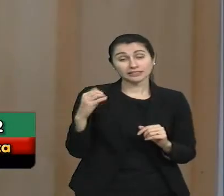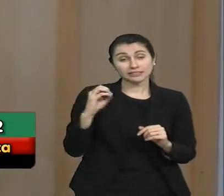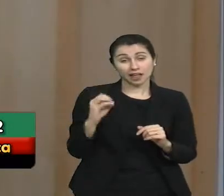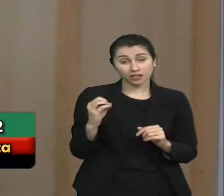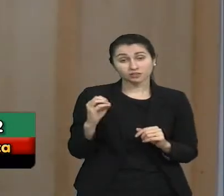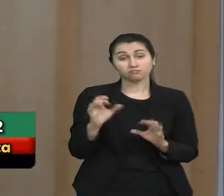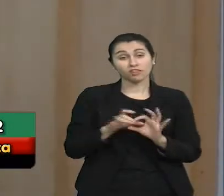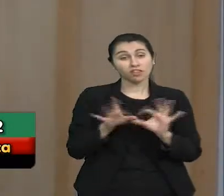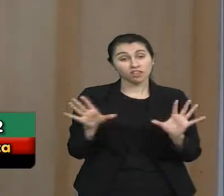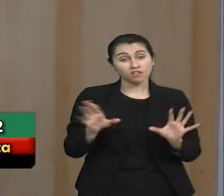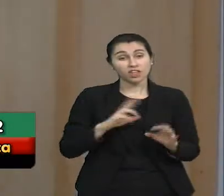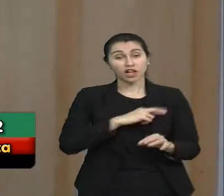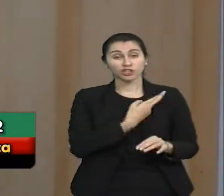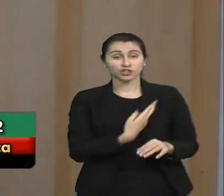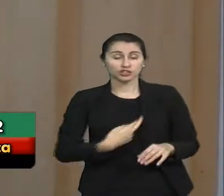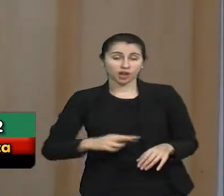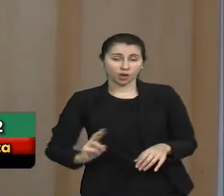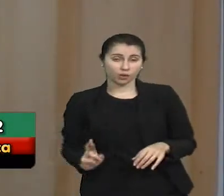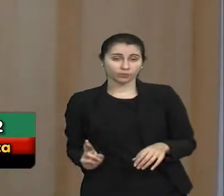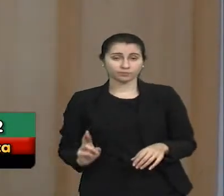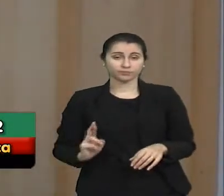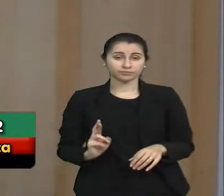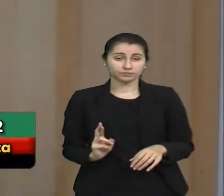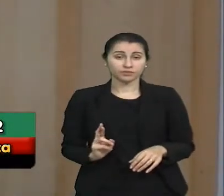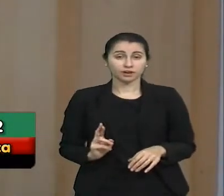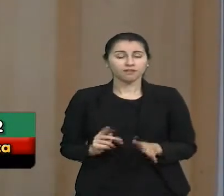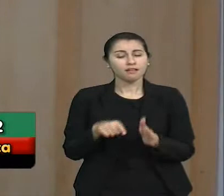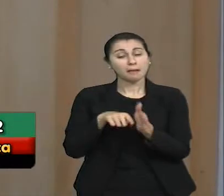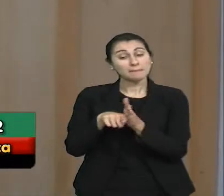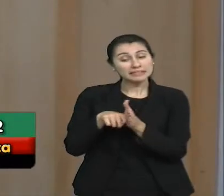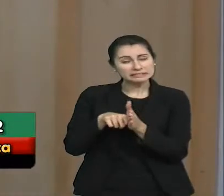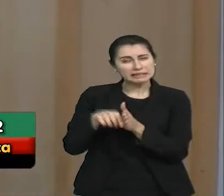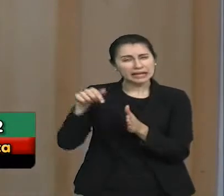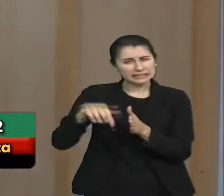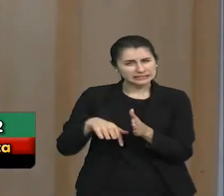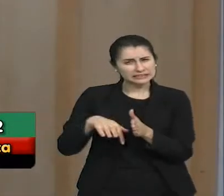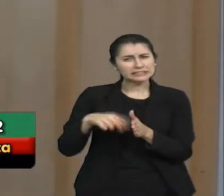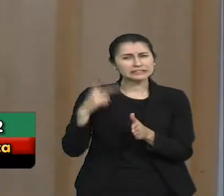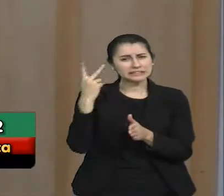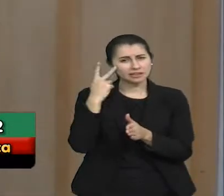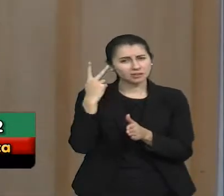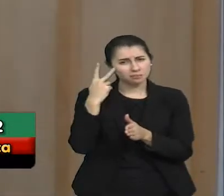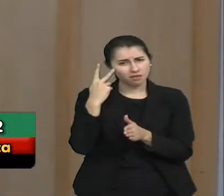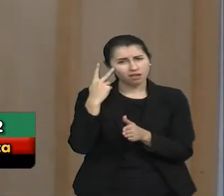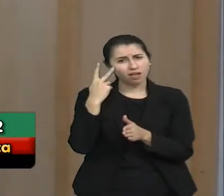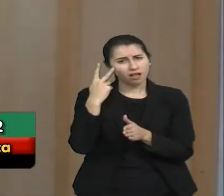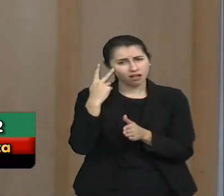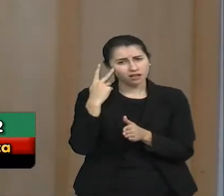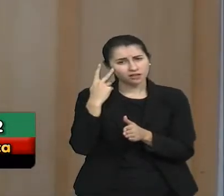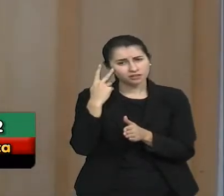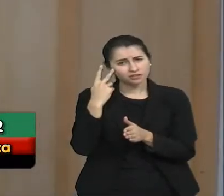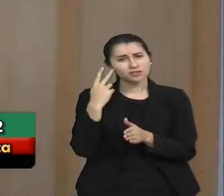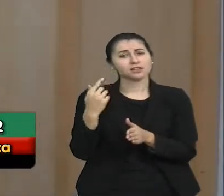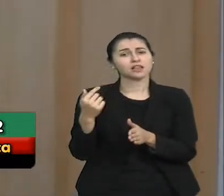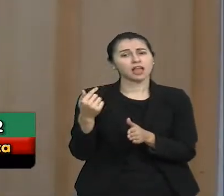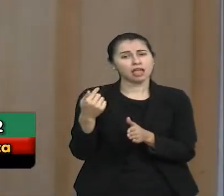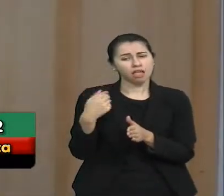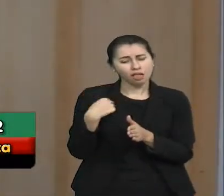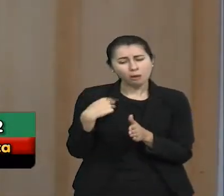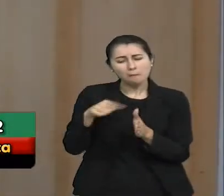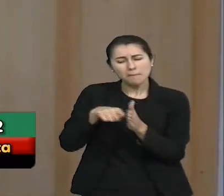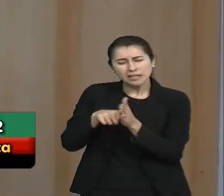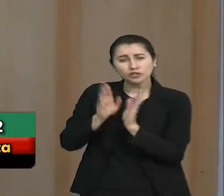e fazendo as pesquisas, seria de São Paulo, e estendendo as pesquisas, quais eu fiz, do